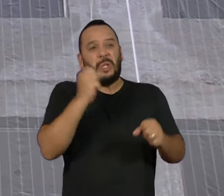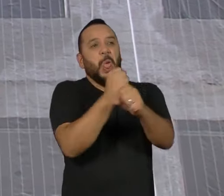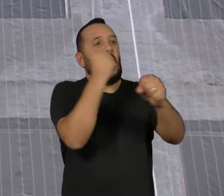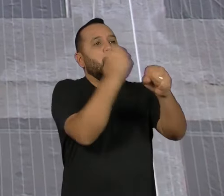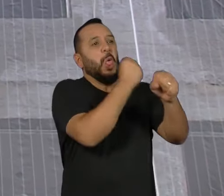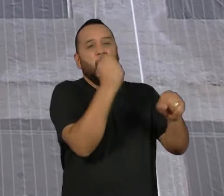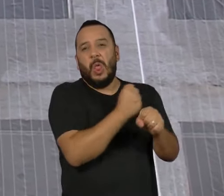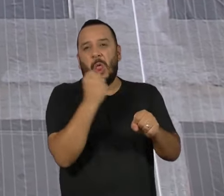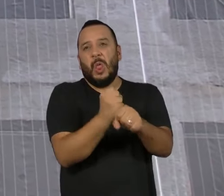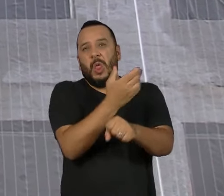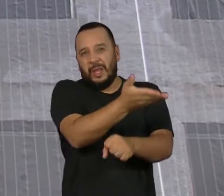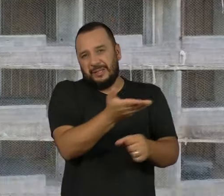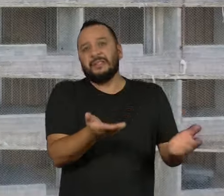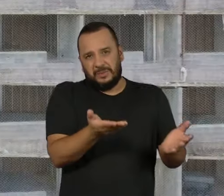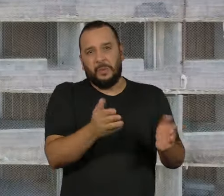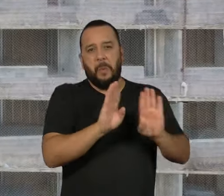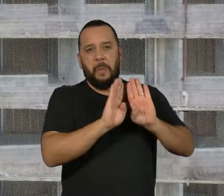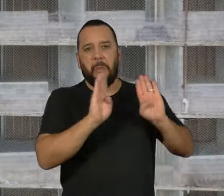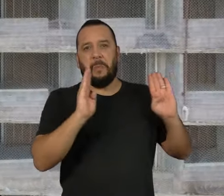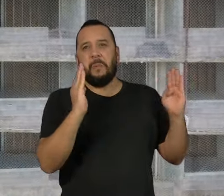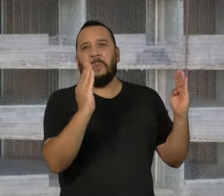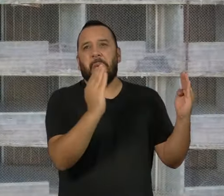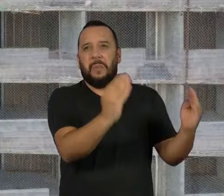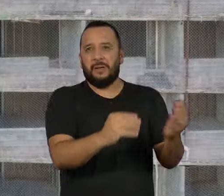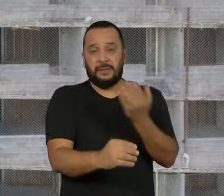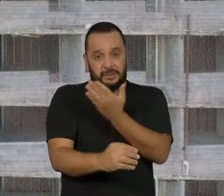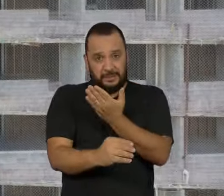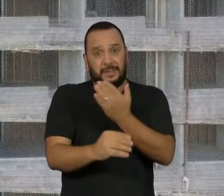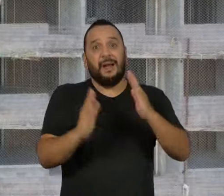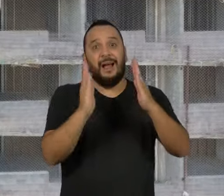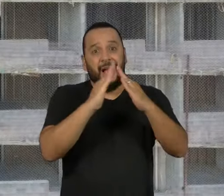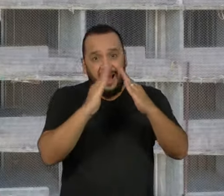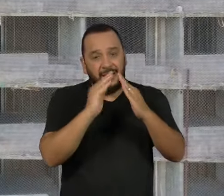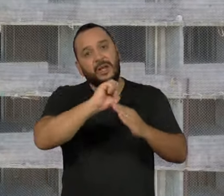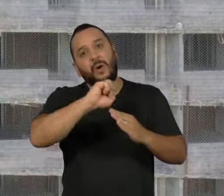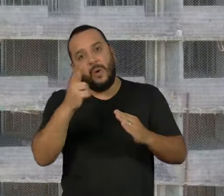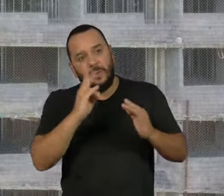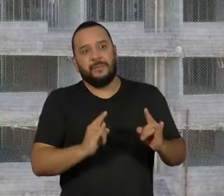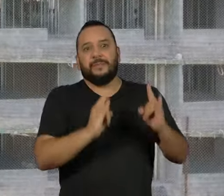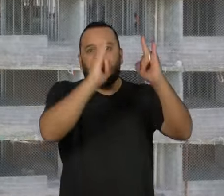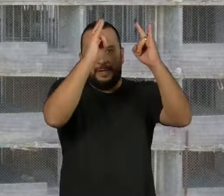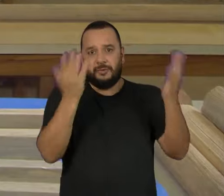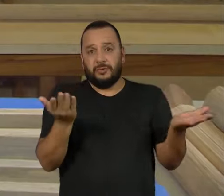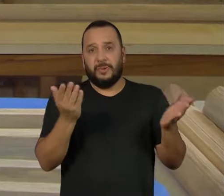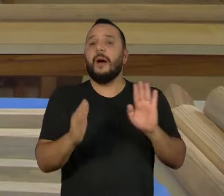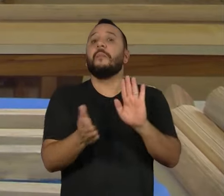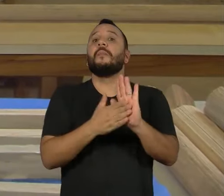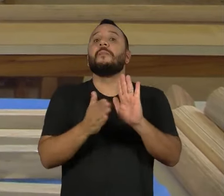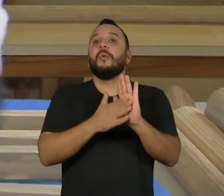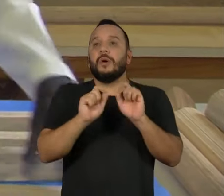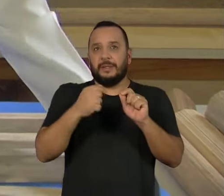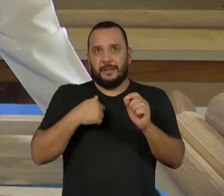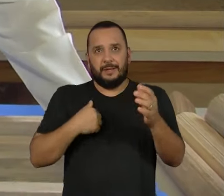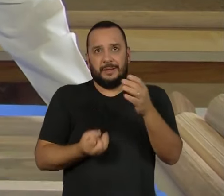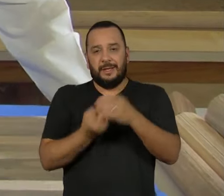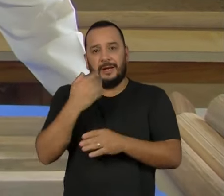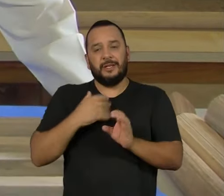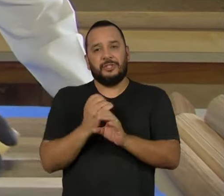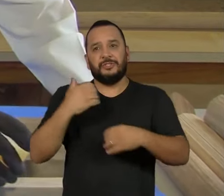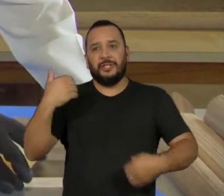isolante térmico e acústico, em painéis estruturais de casas ou prédios. A proposta foi desenvolvida pela